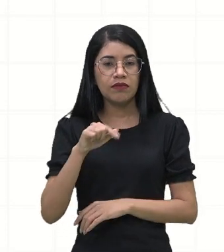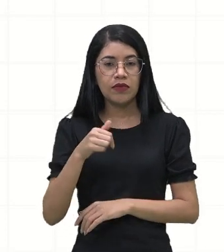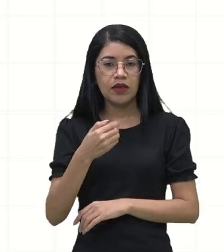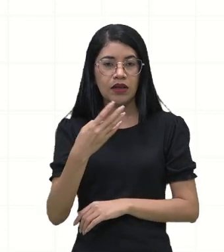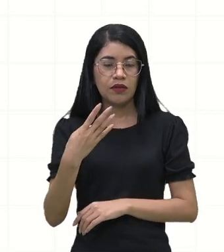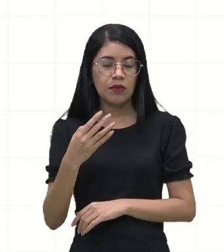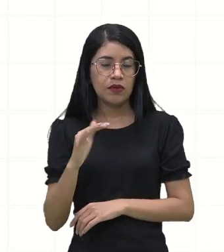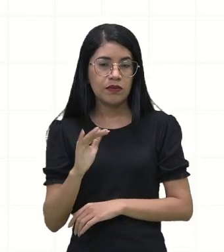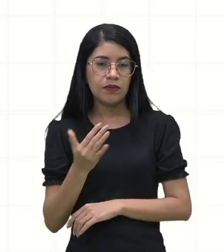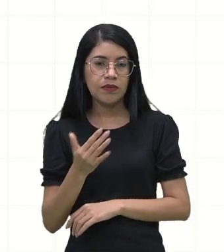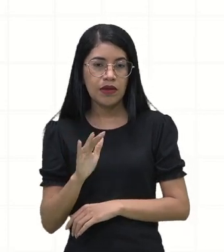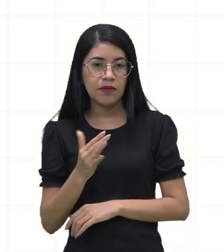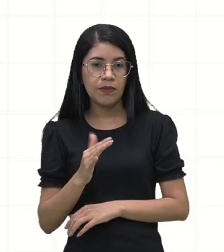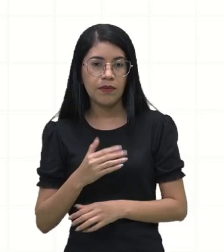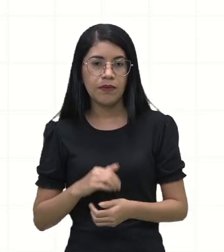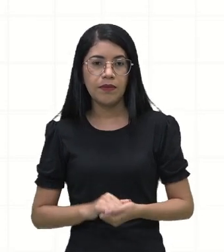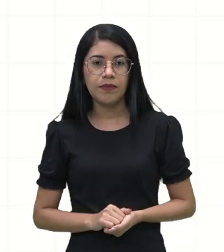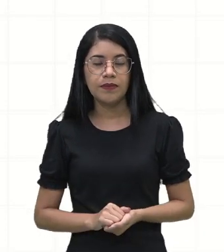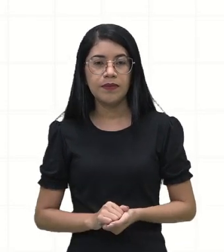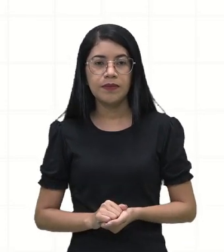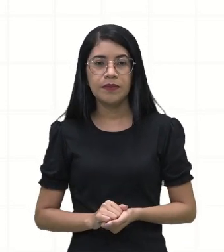a π.